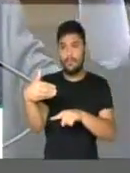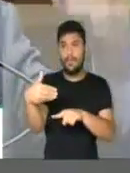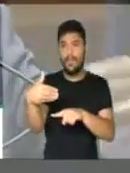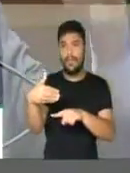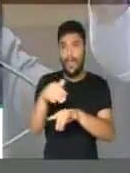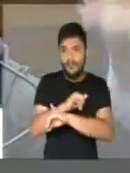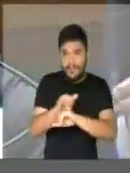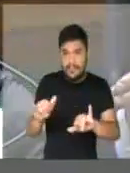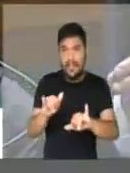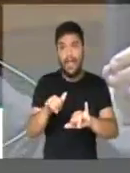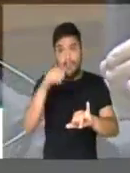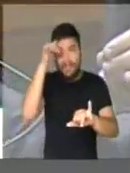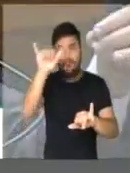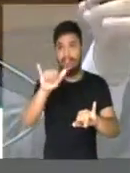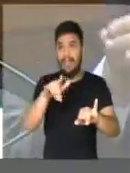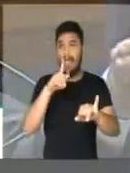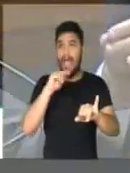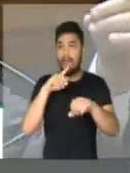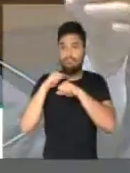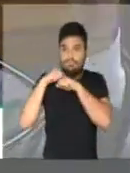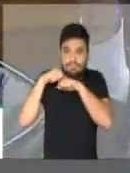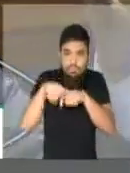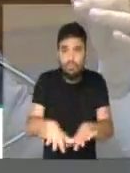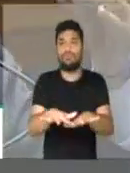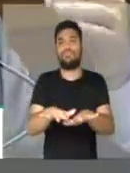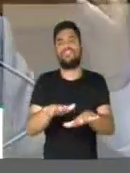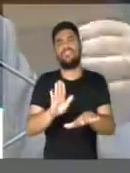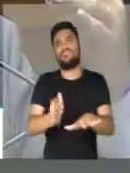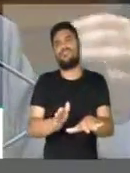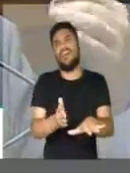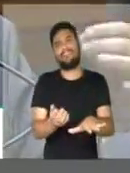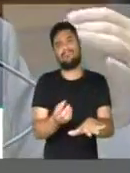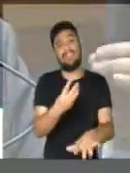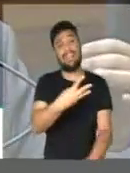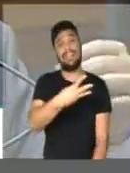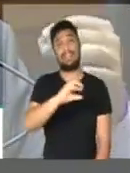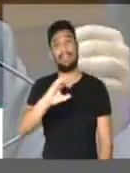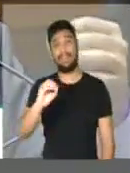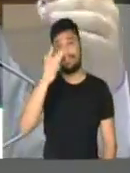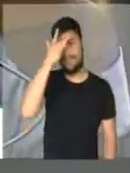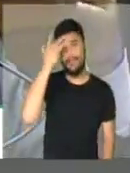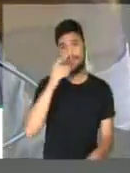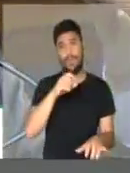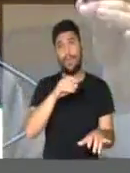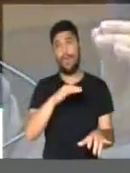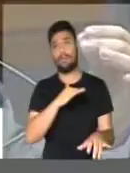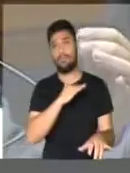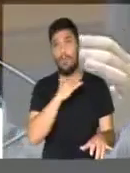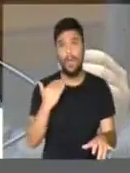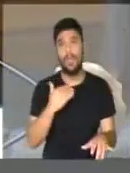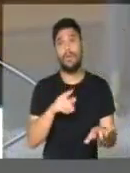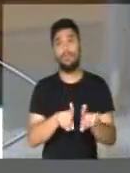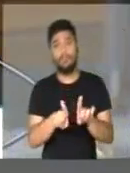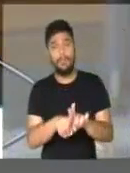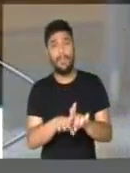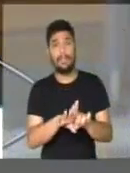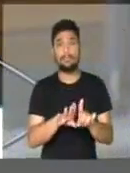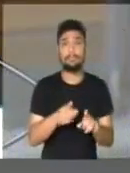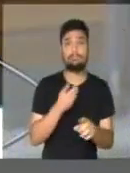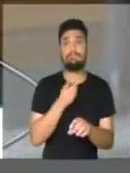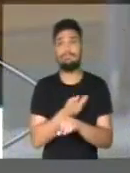para evitar essa tragédia o que já fez com que mais de 300 pessoas estejam desaparecidas